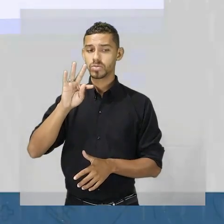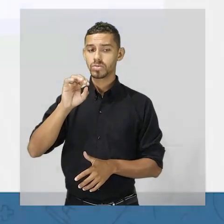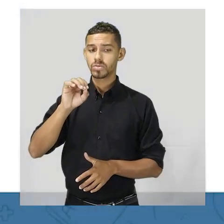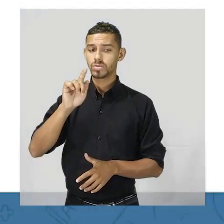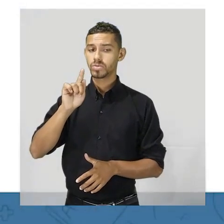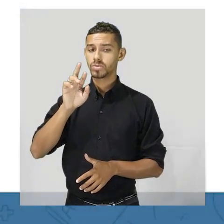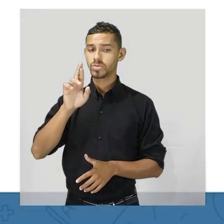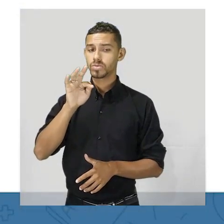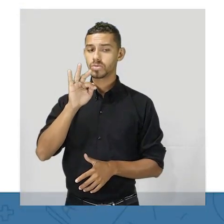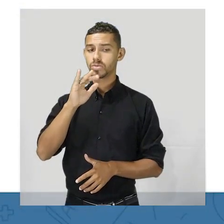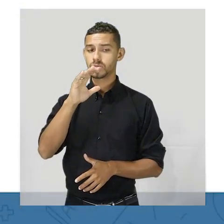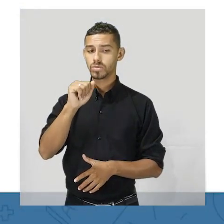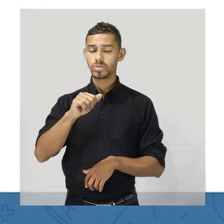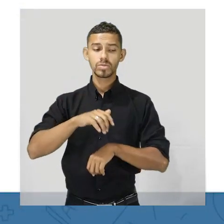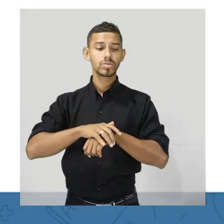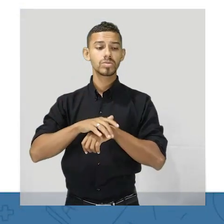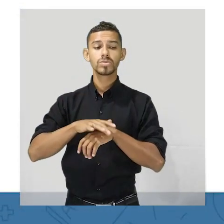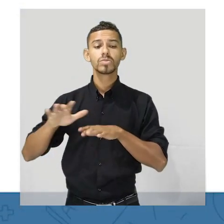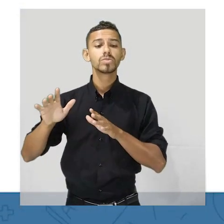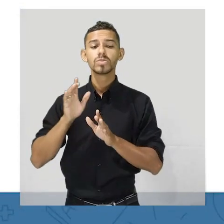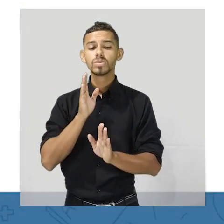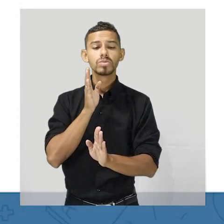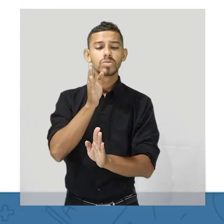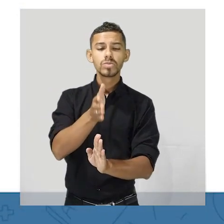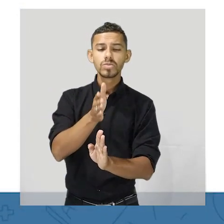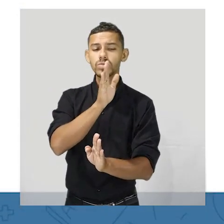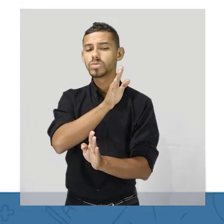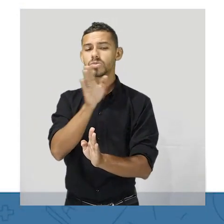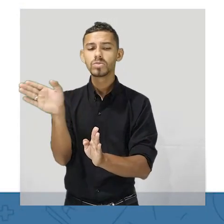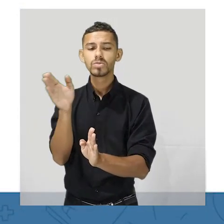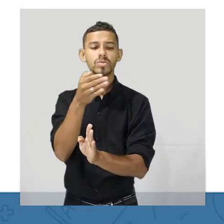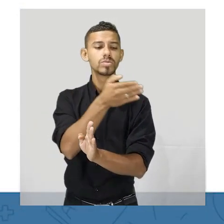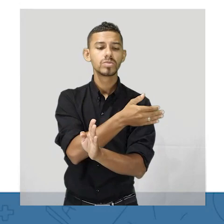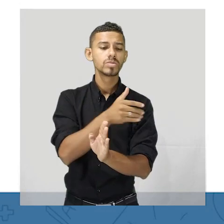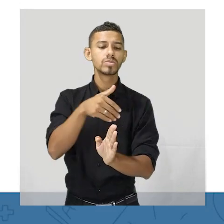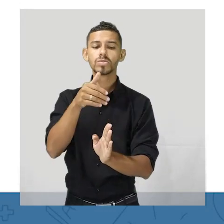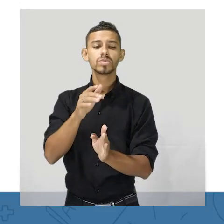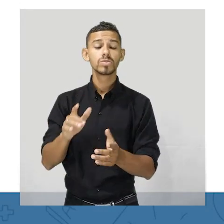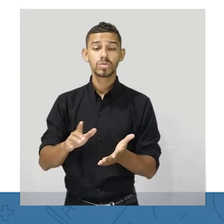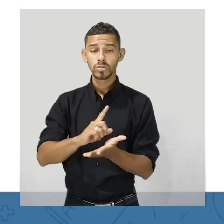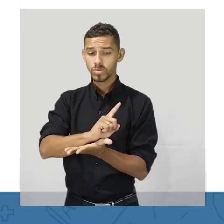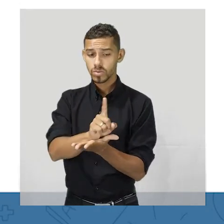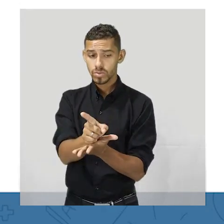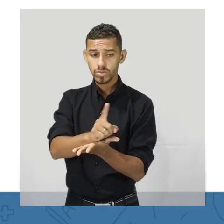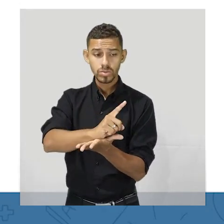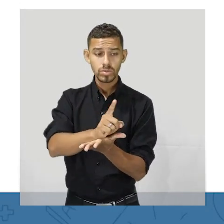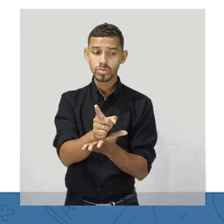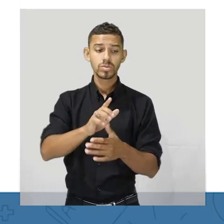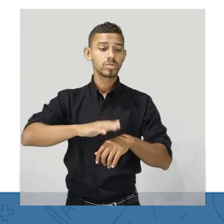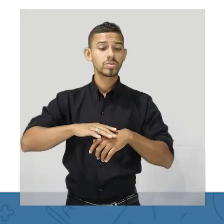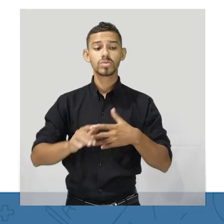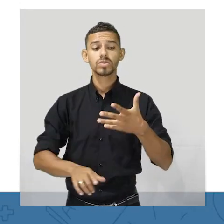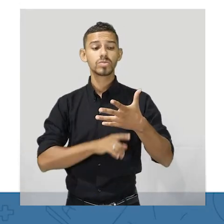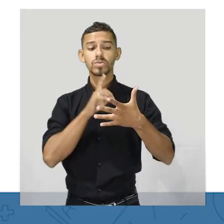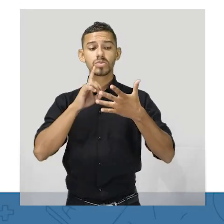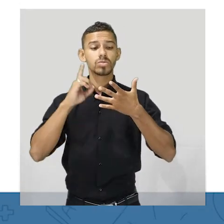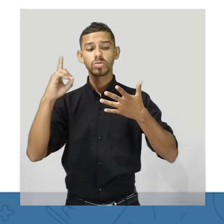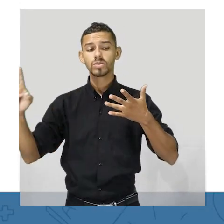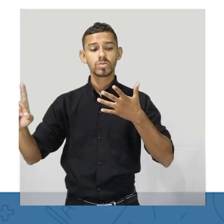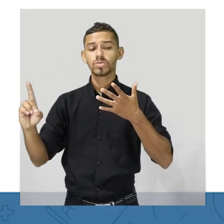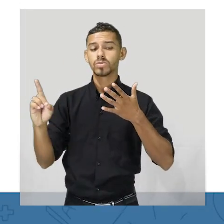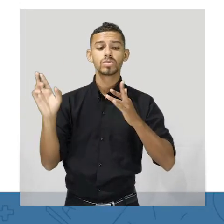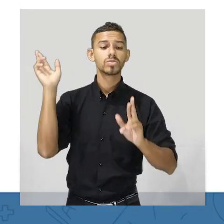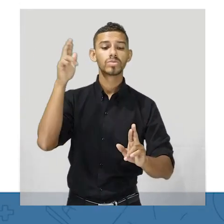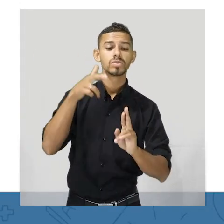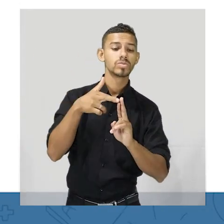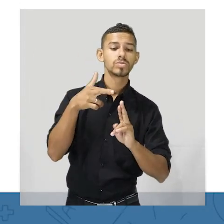a localização do norte magnético, aos referenciais de posição relativa ou às distorções das formas